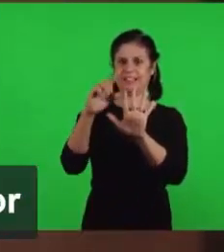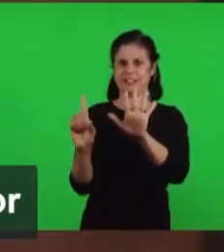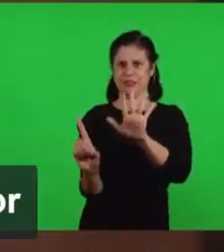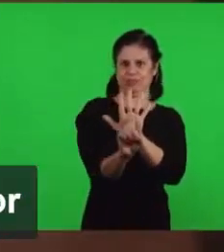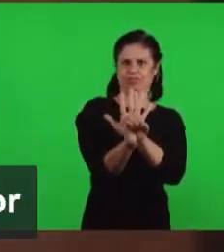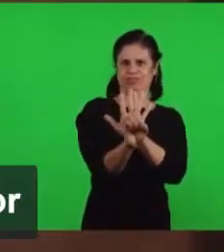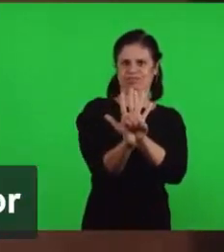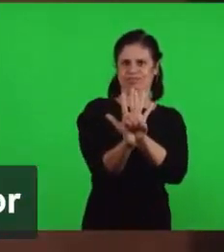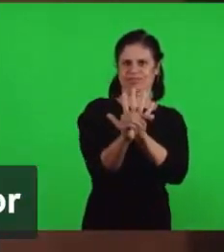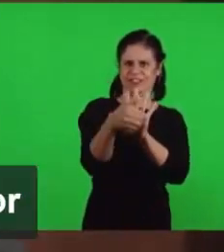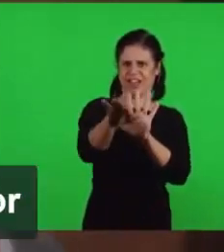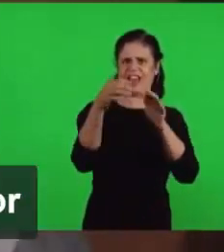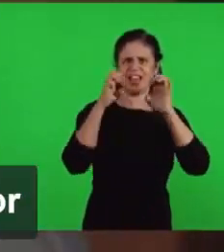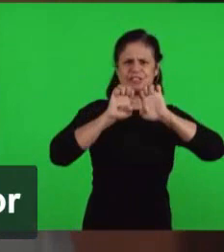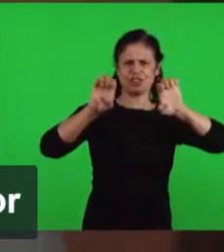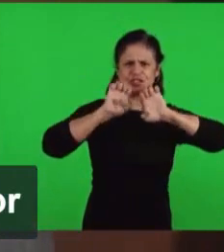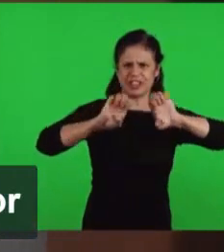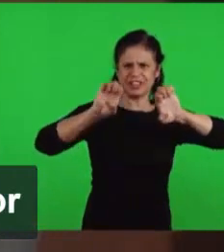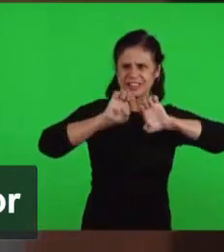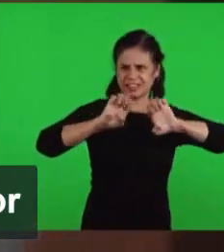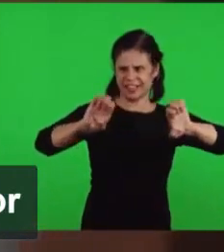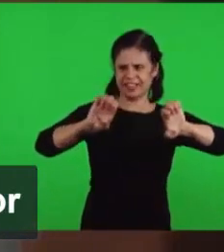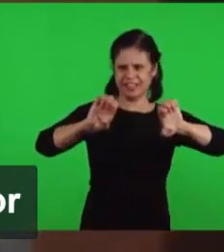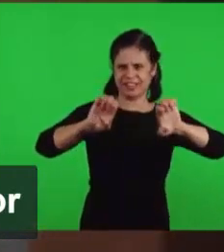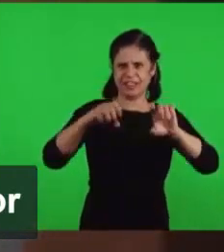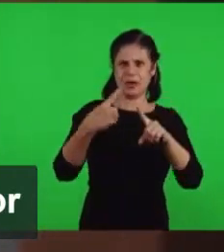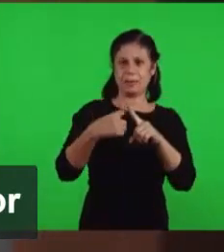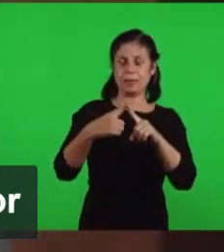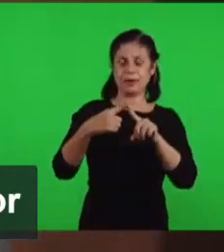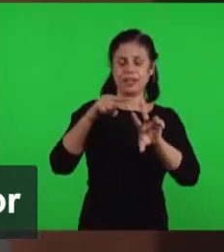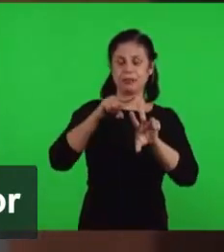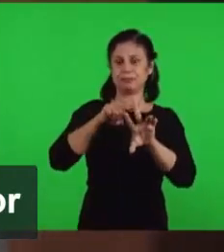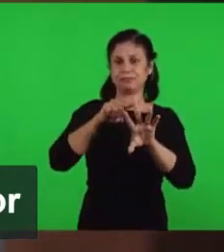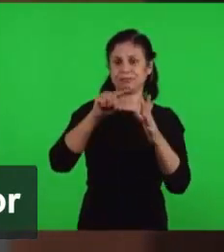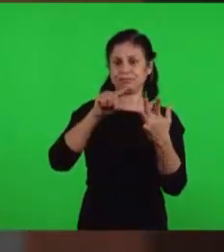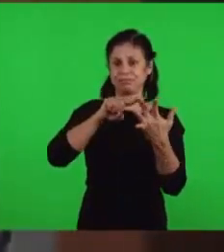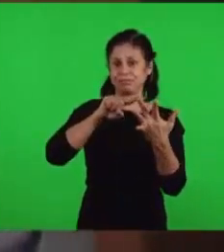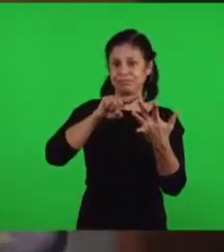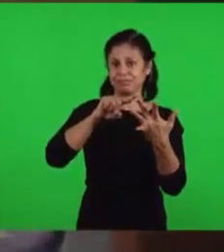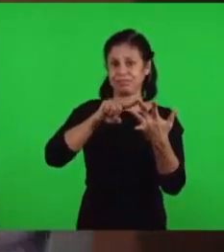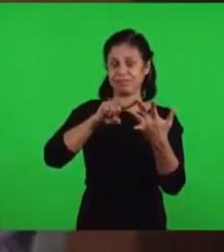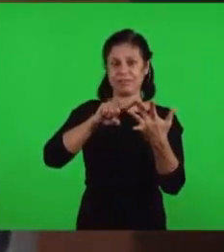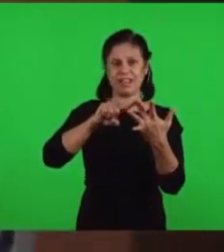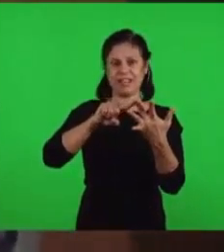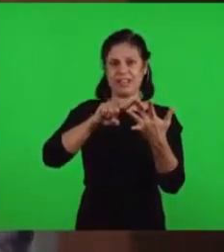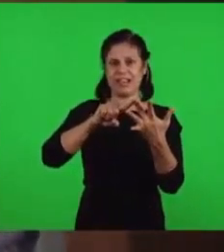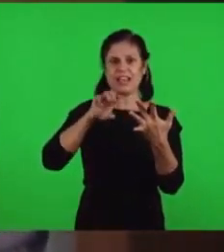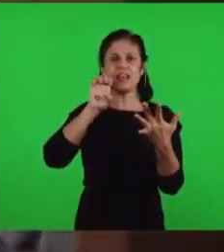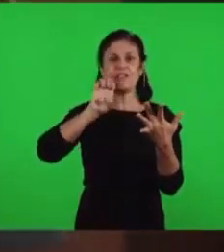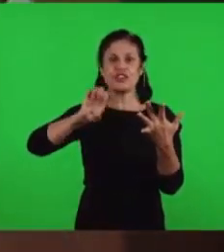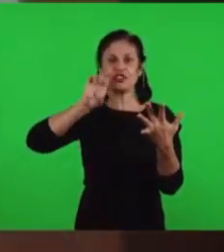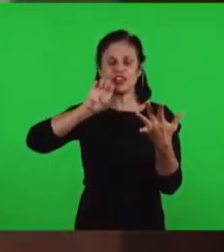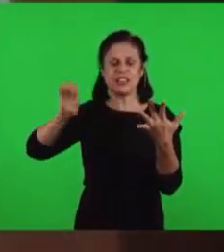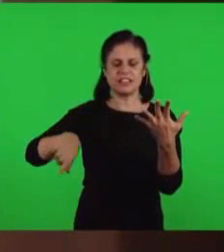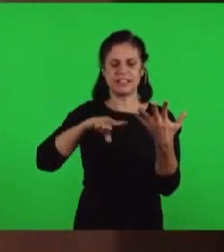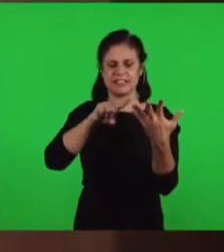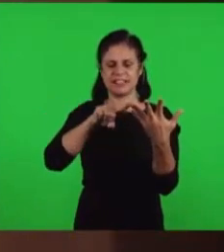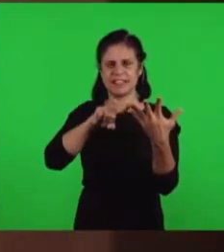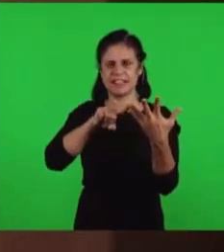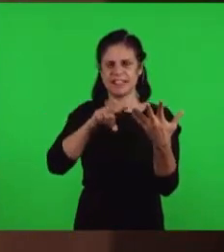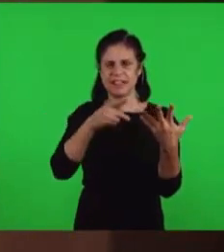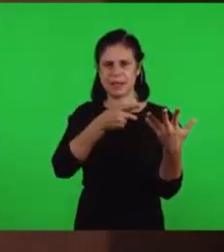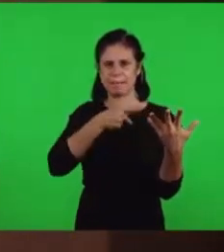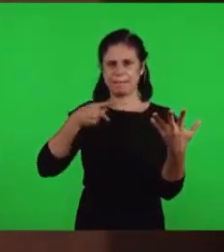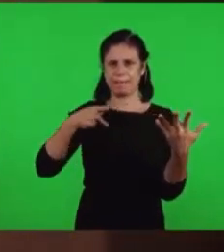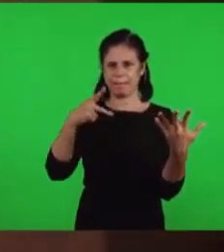ou todo resultado do trabalho do evangelista é o pastor Então veja aqui o pastor está entre